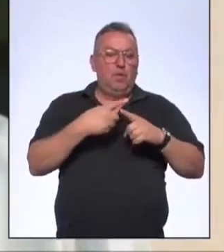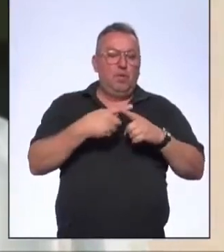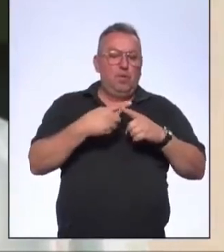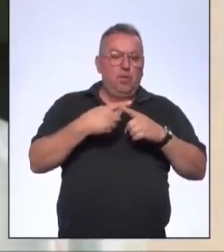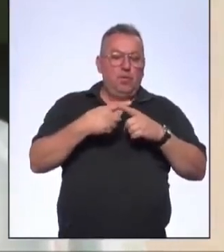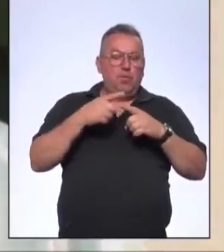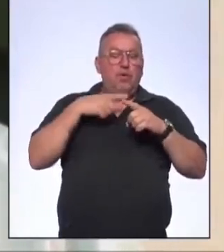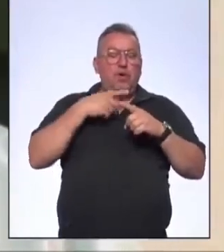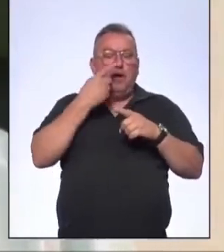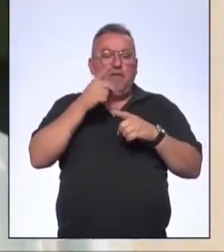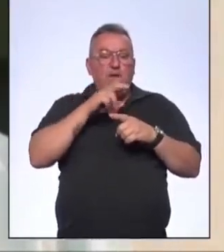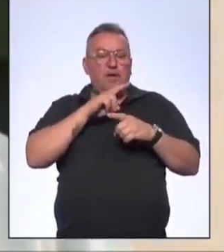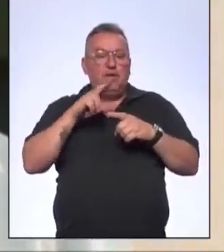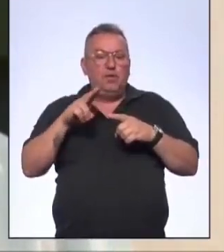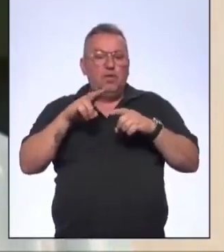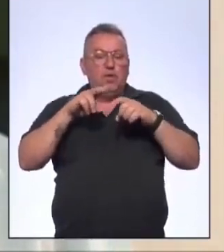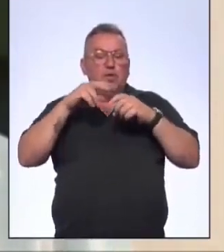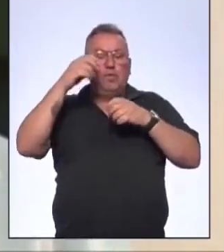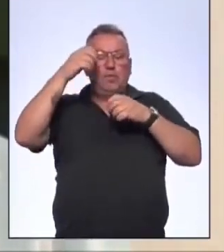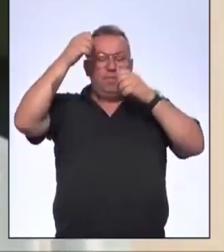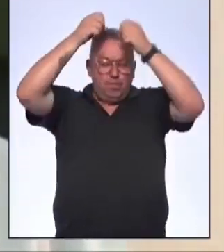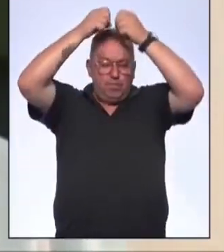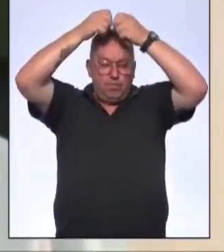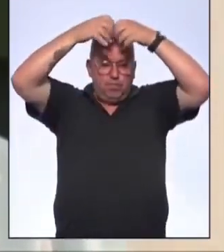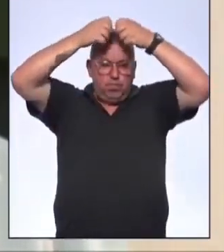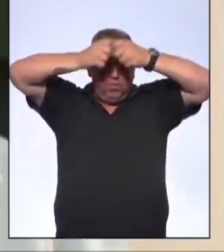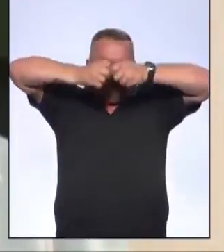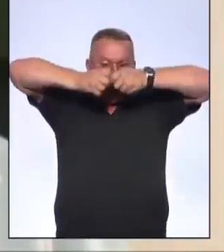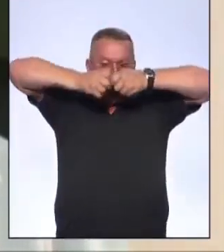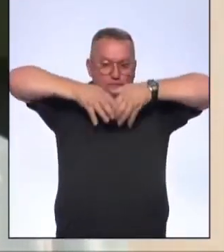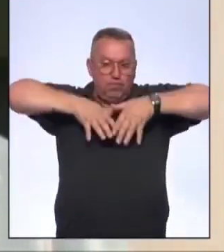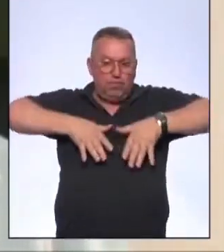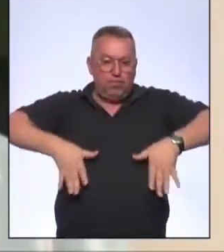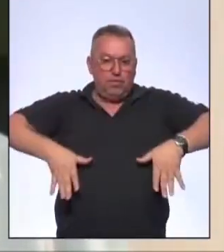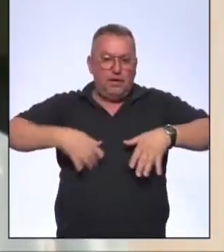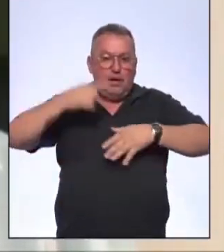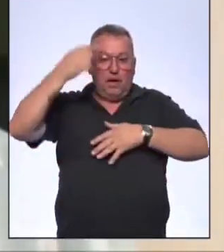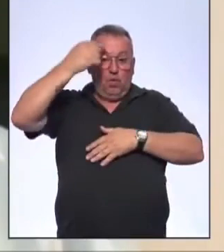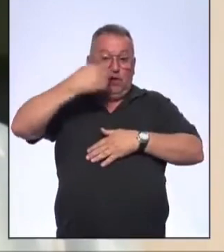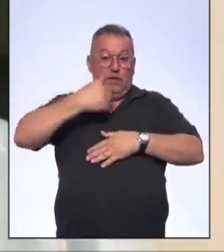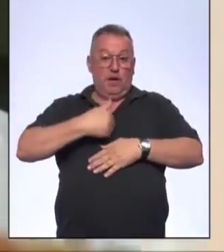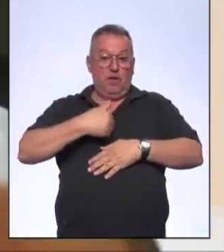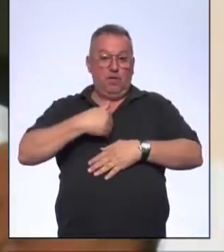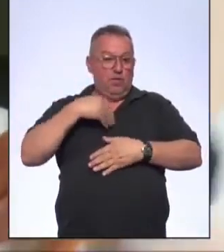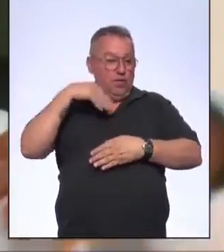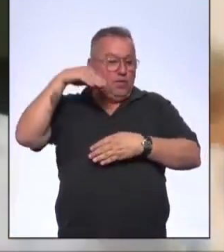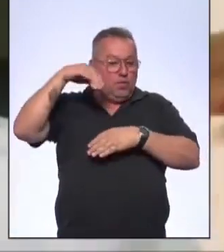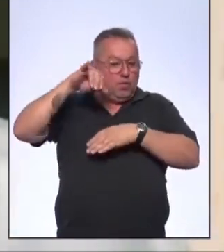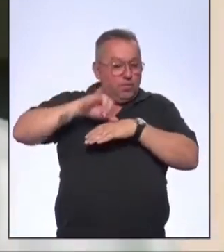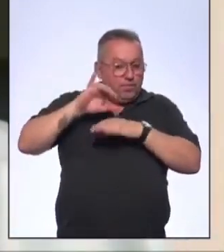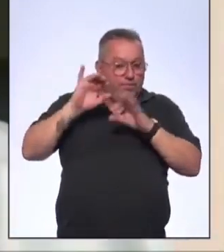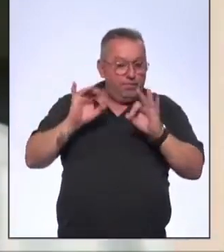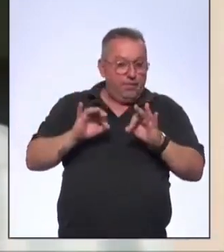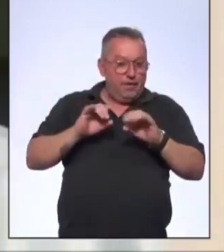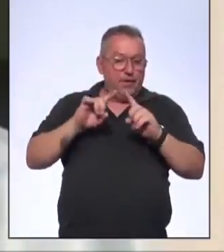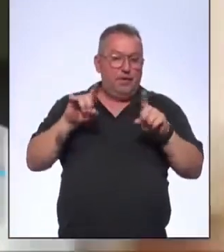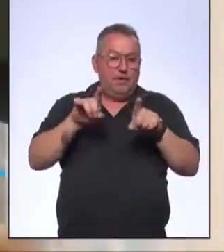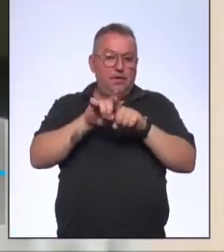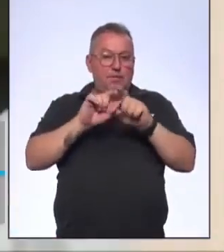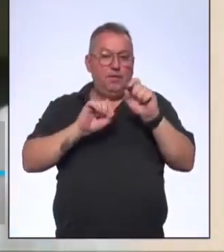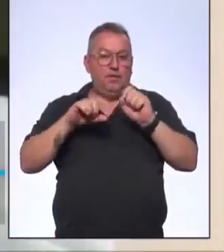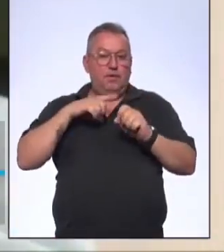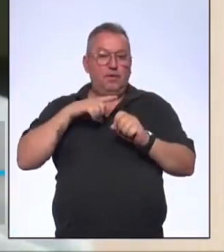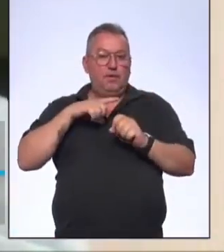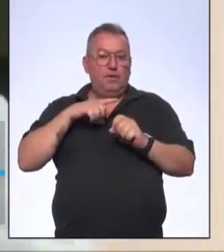chama sistema nervoso central? Porque ele está no centro do corpo, tá bom? Ao redor dele, eu vou ter